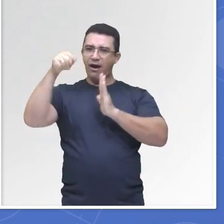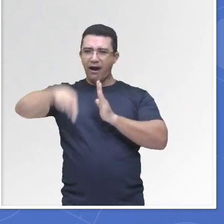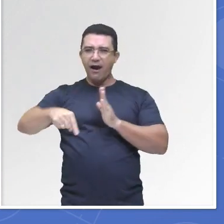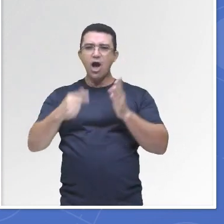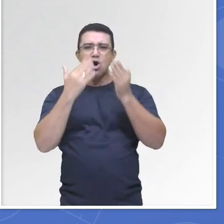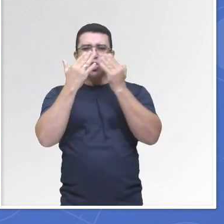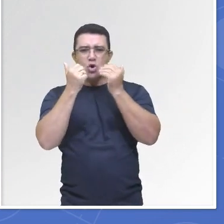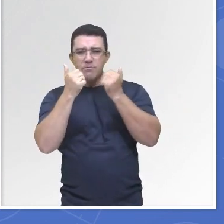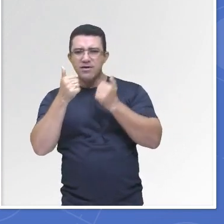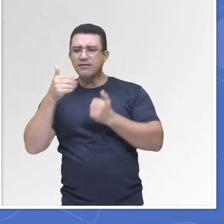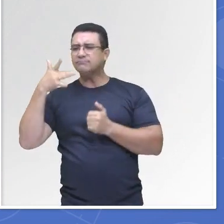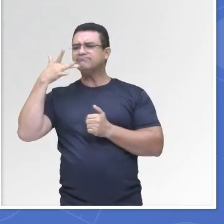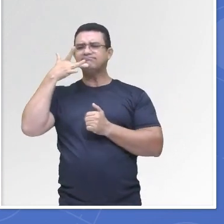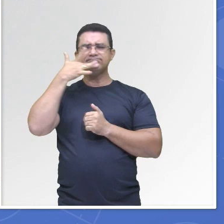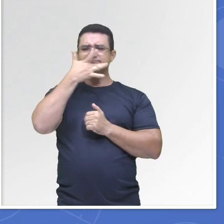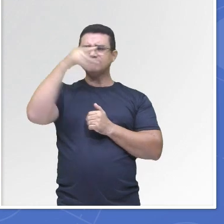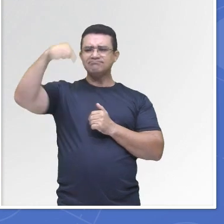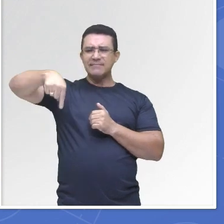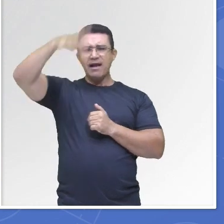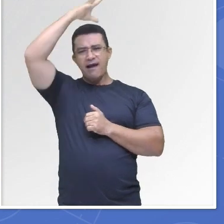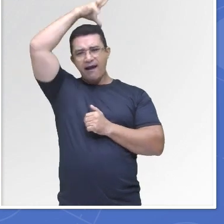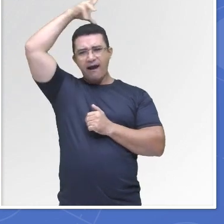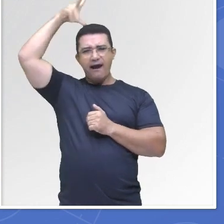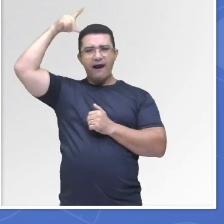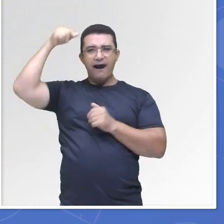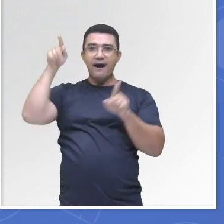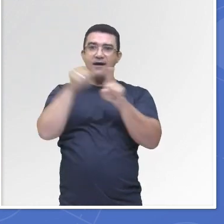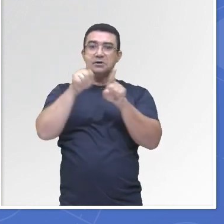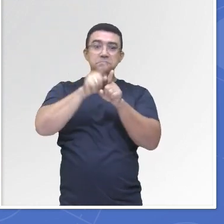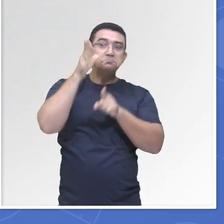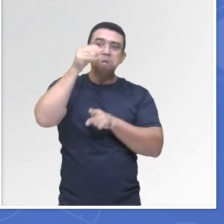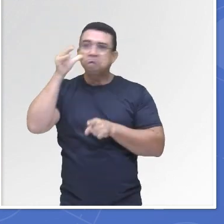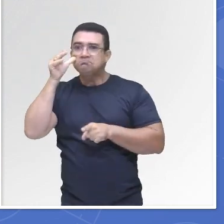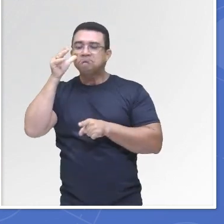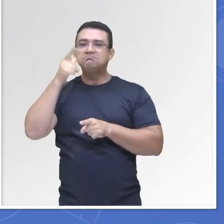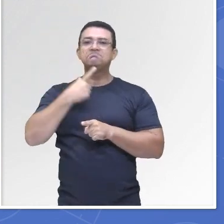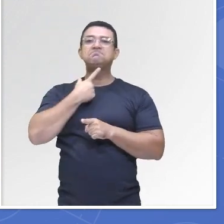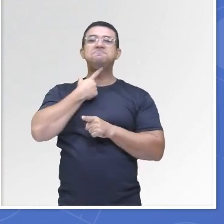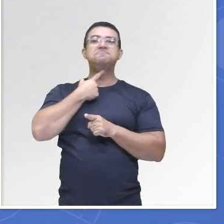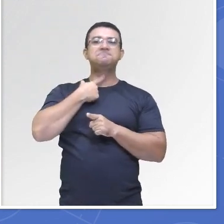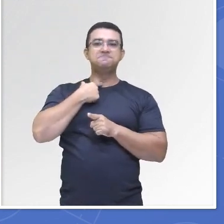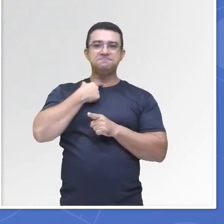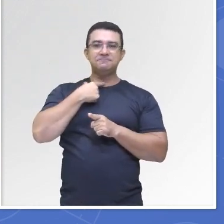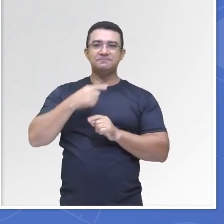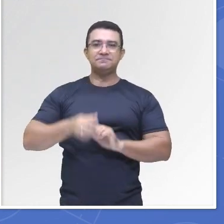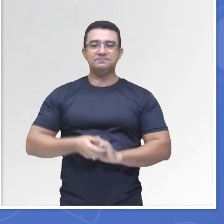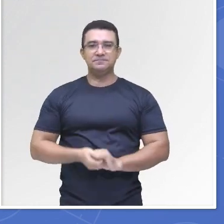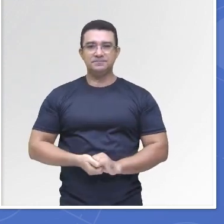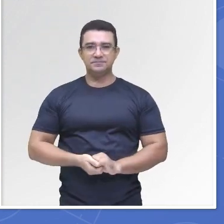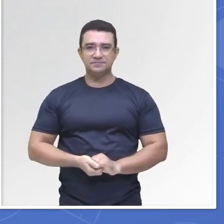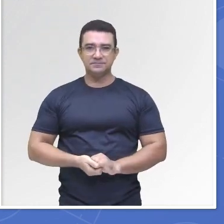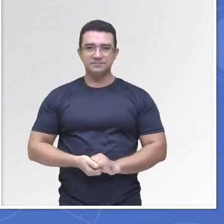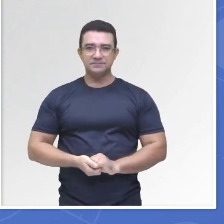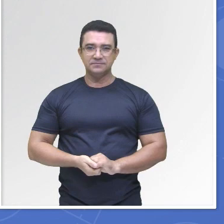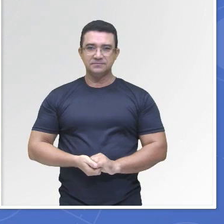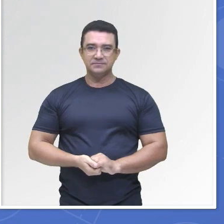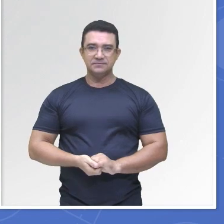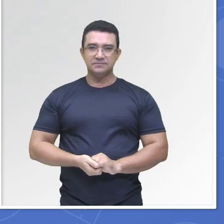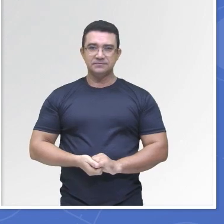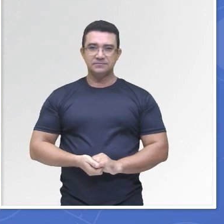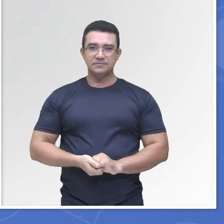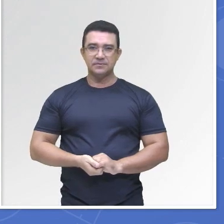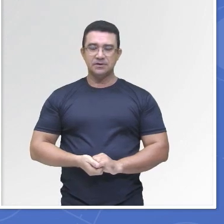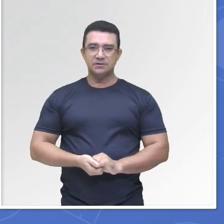quanto também para o uso medicinal, certo? Então, a gente vai ver aí mais adiante que